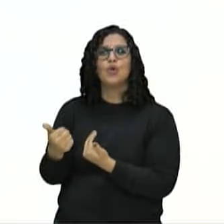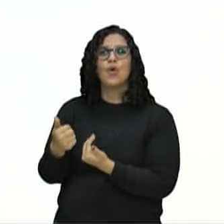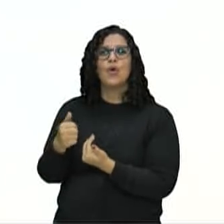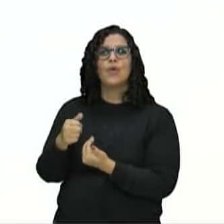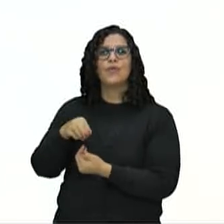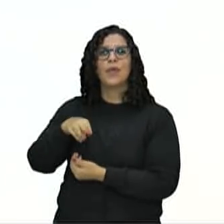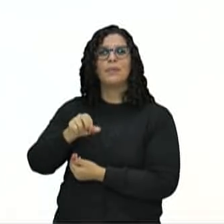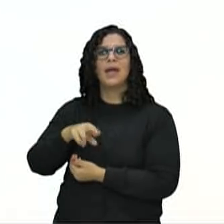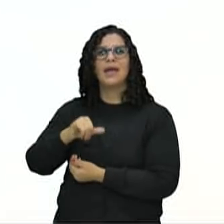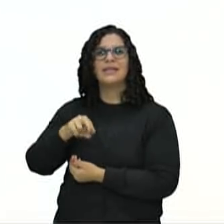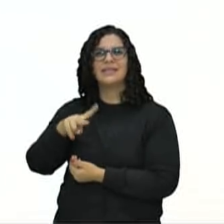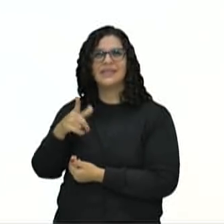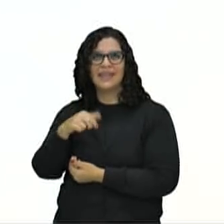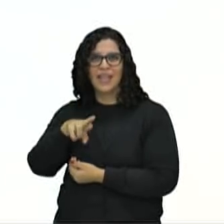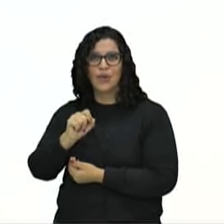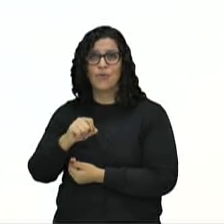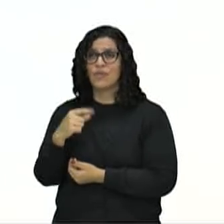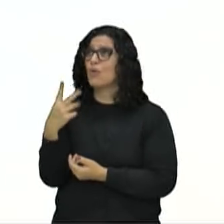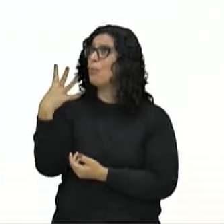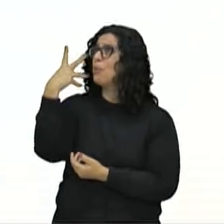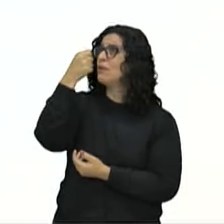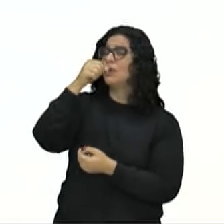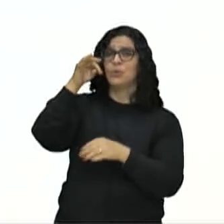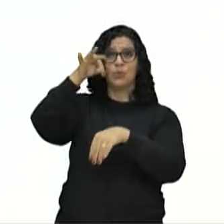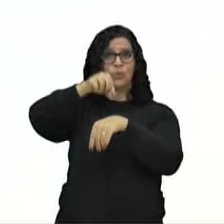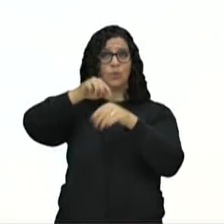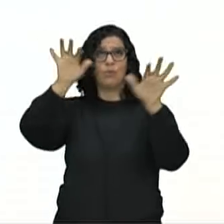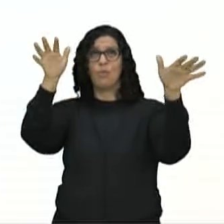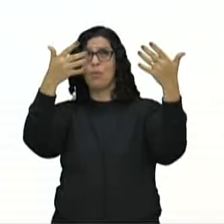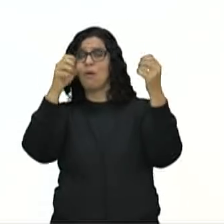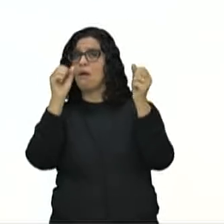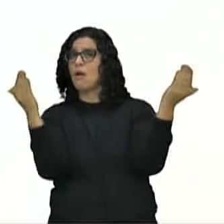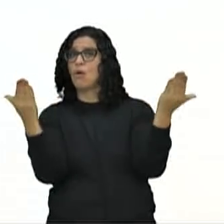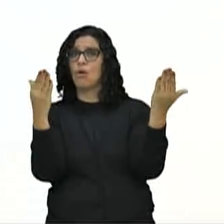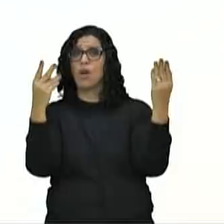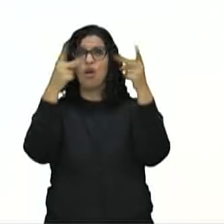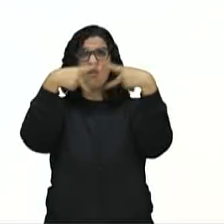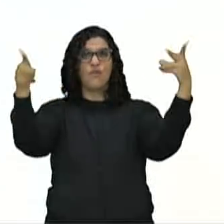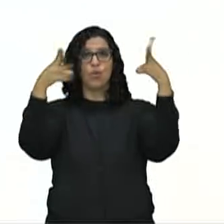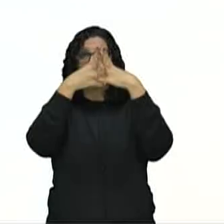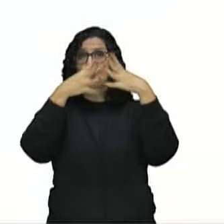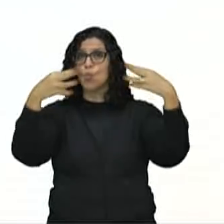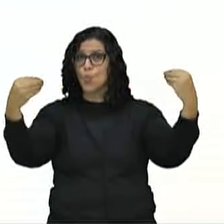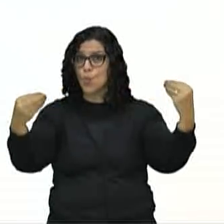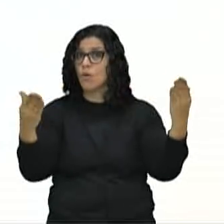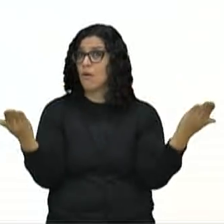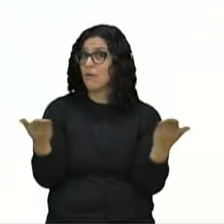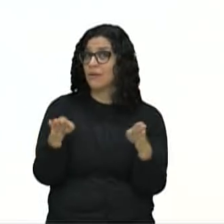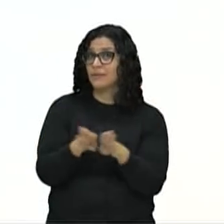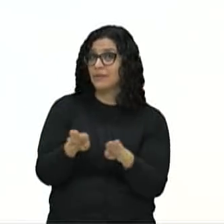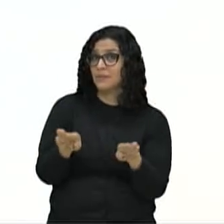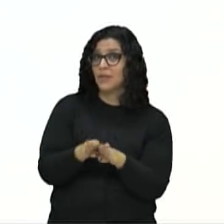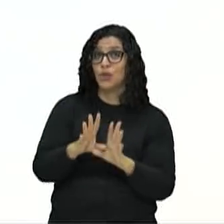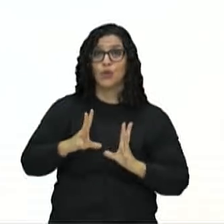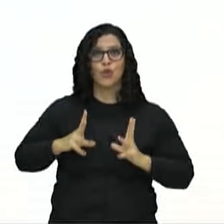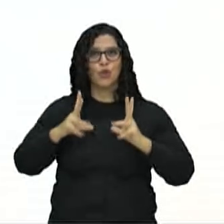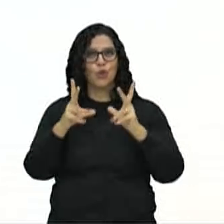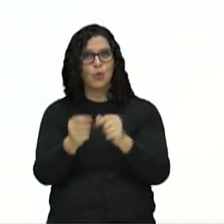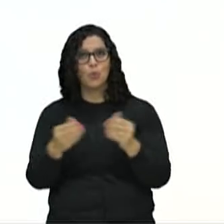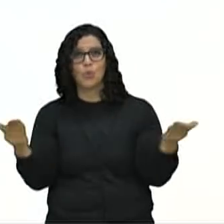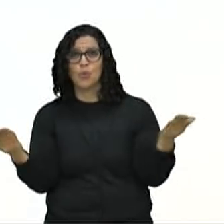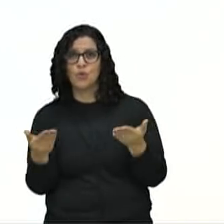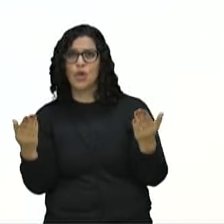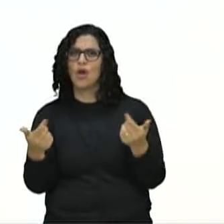o belo tempo que faz agora. Tempestade passou, né? Aí tá todo mundo